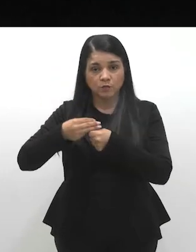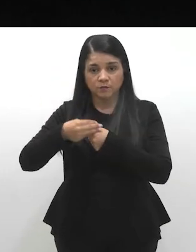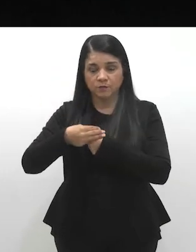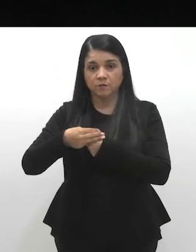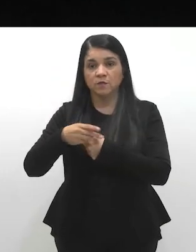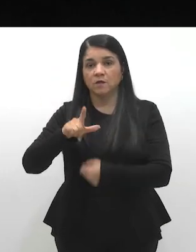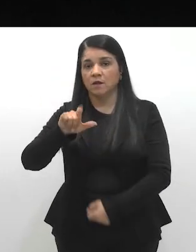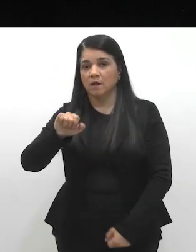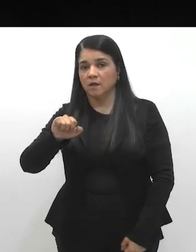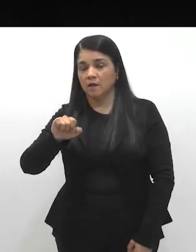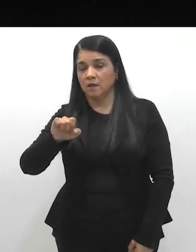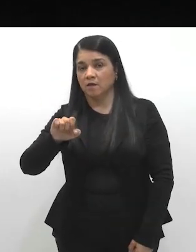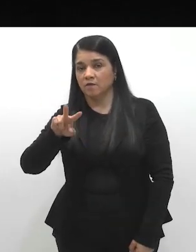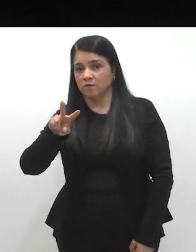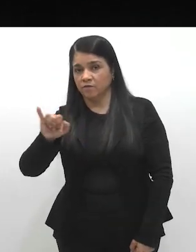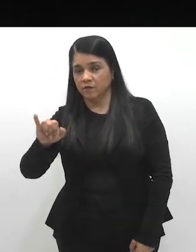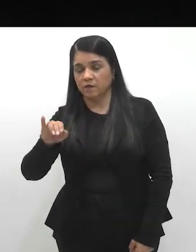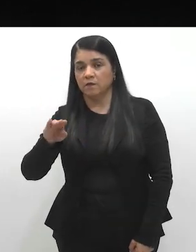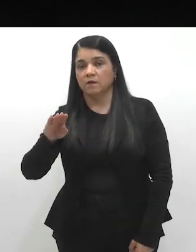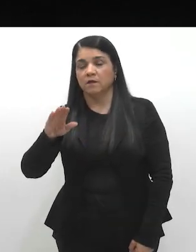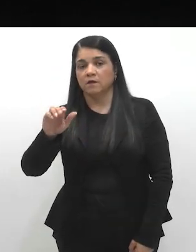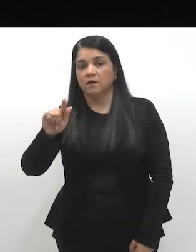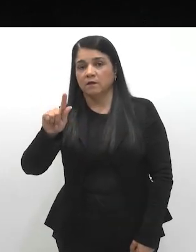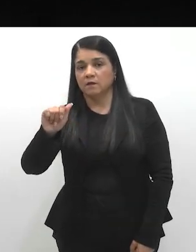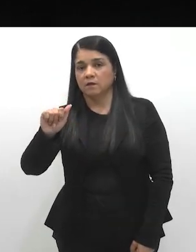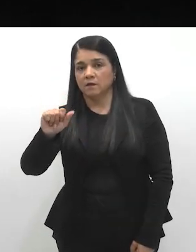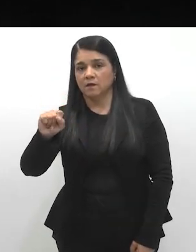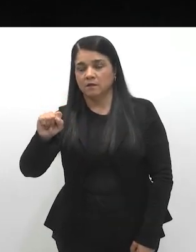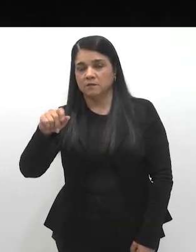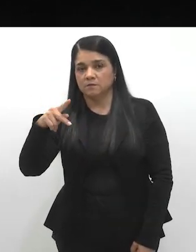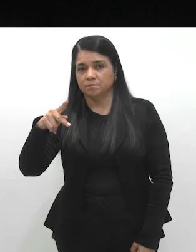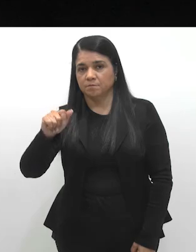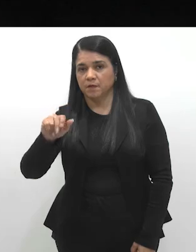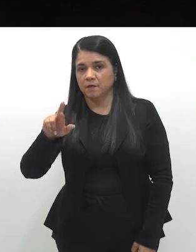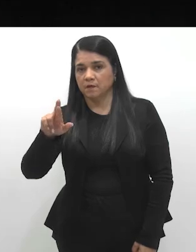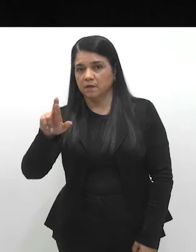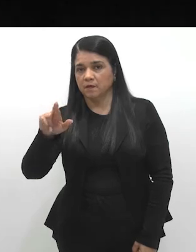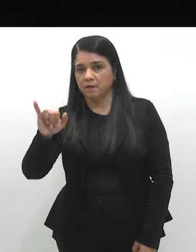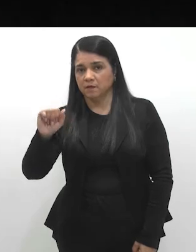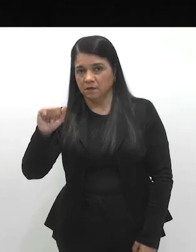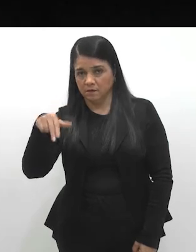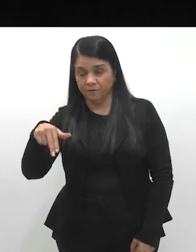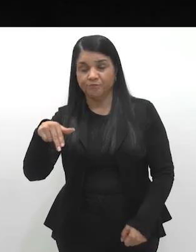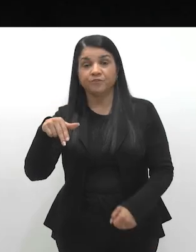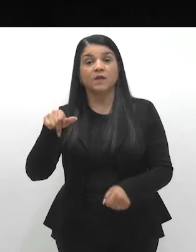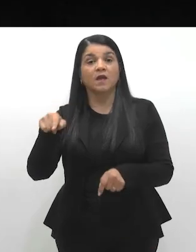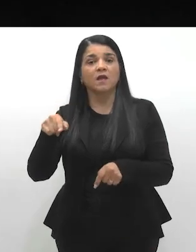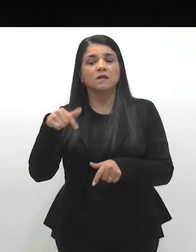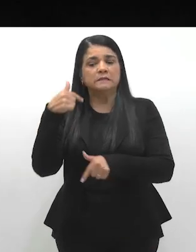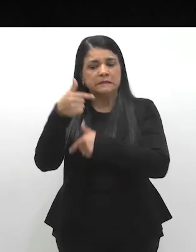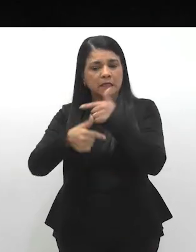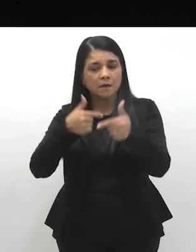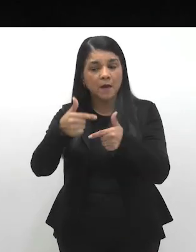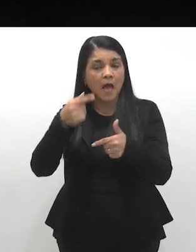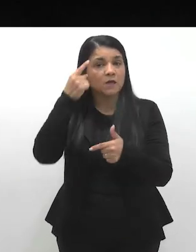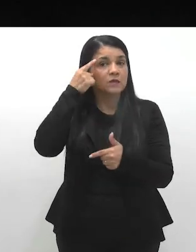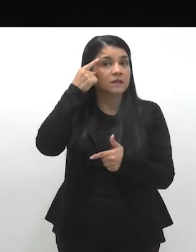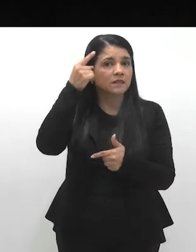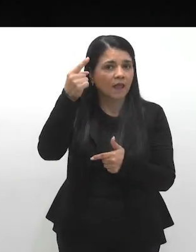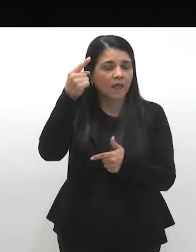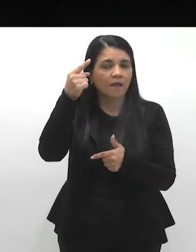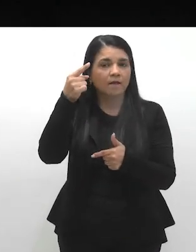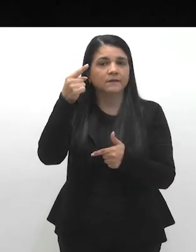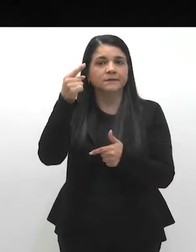Levi Gasparian. Nós temos o campo em Três Rios, desenvolvemos esse trabalho lá, do qual uma ideia de trabalhar um